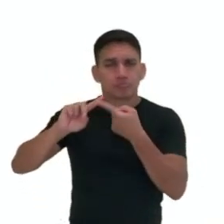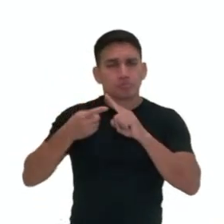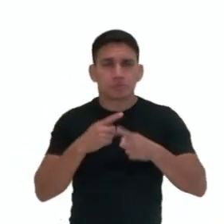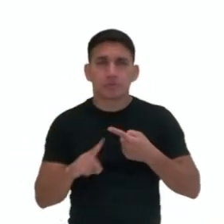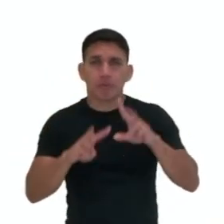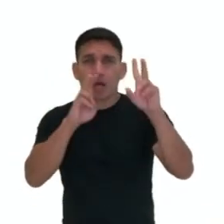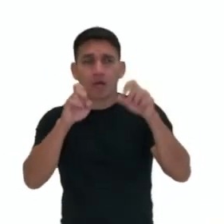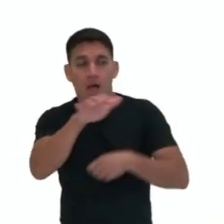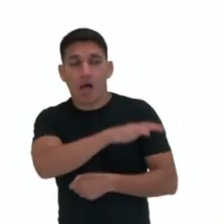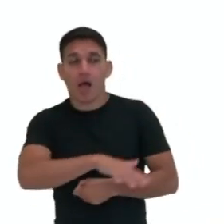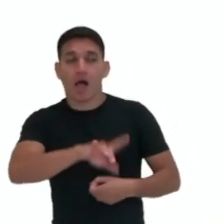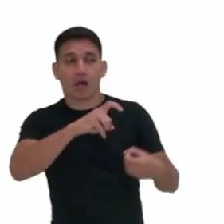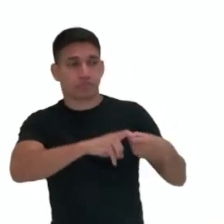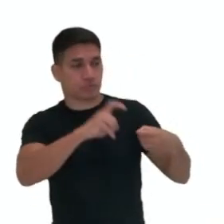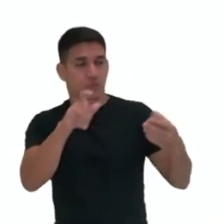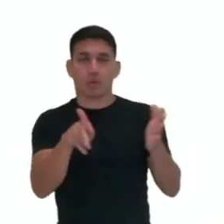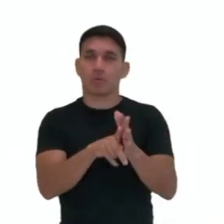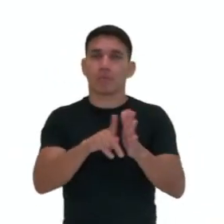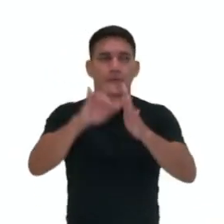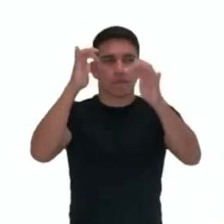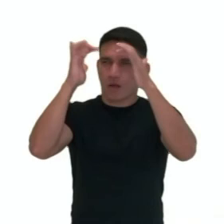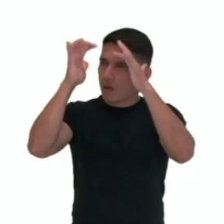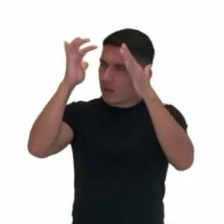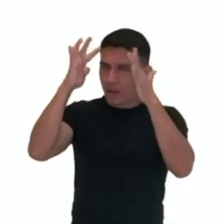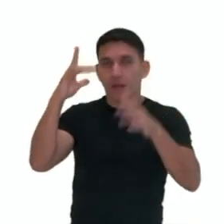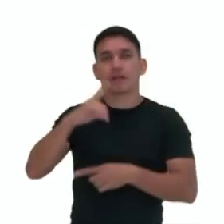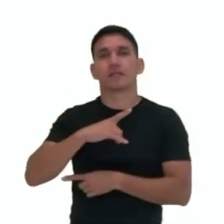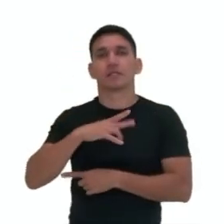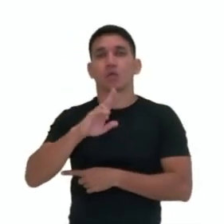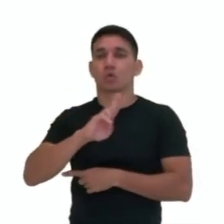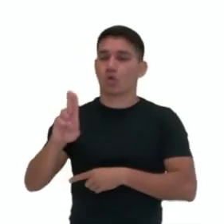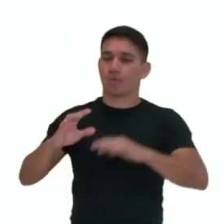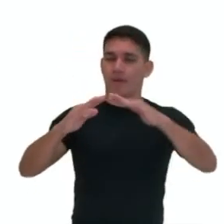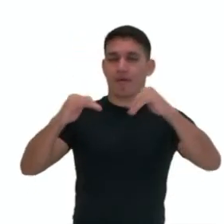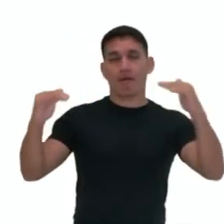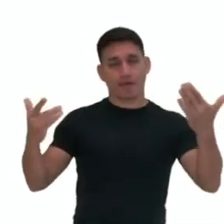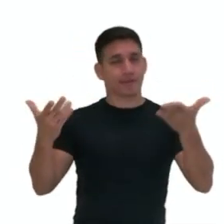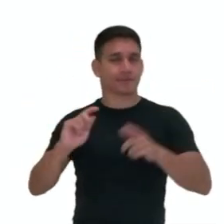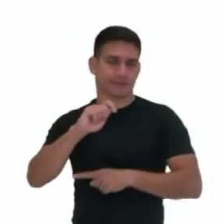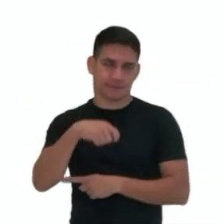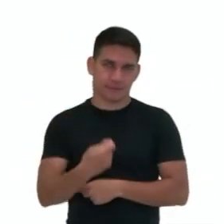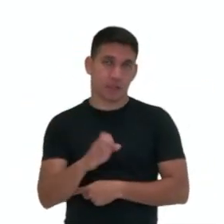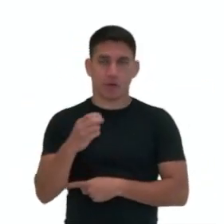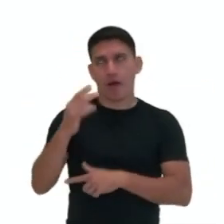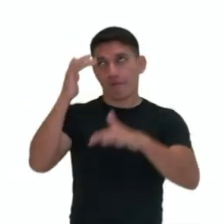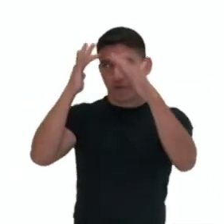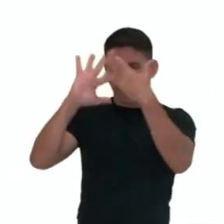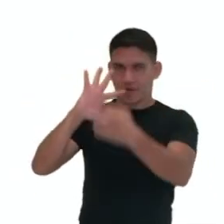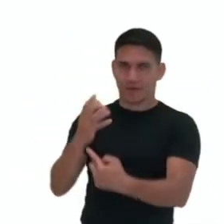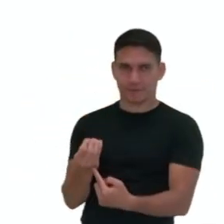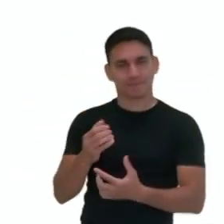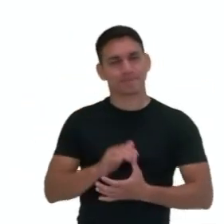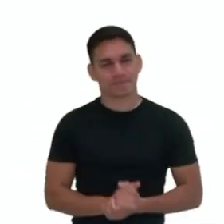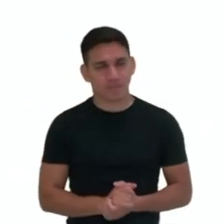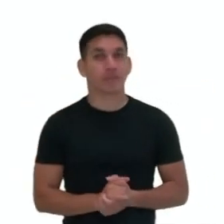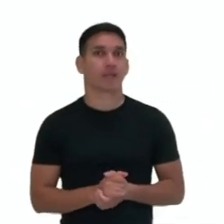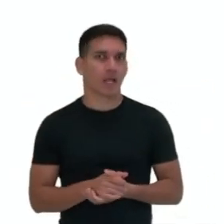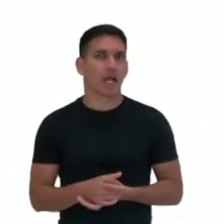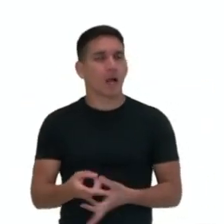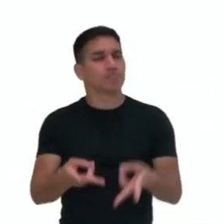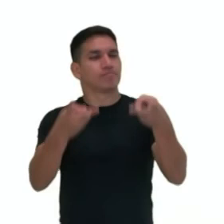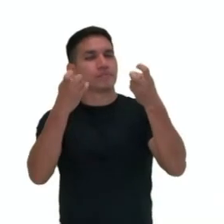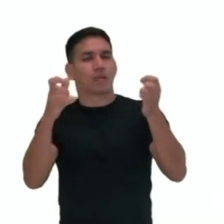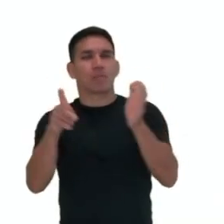área autônoma de reflexões filosóficas, a chamada estética ou filosofia da arte. Vimos que, embora